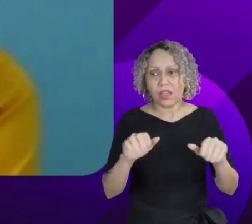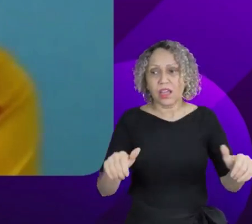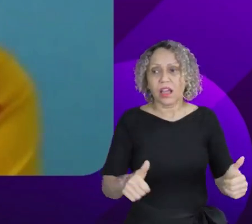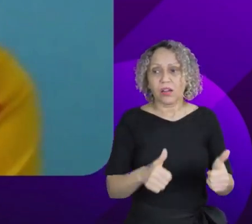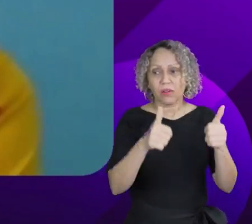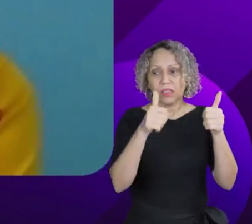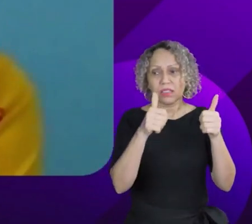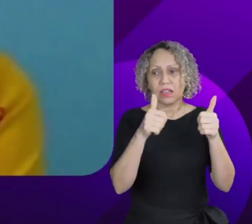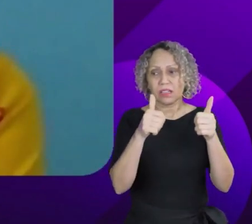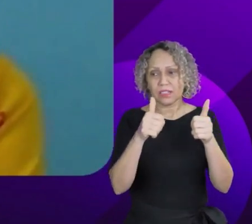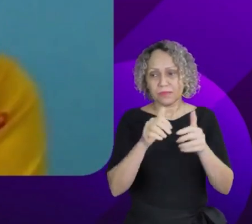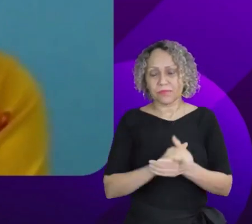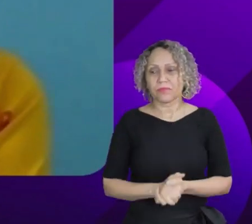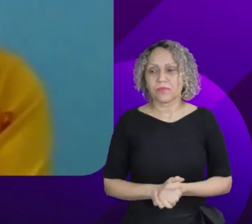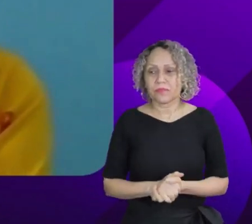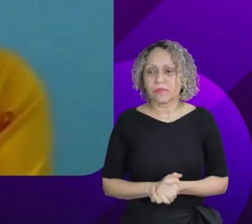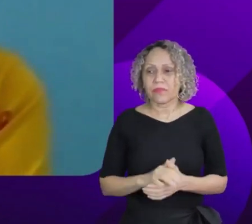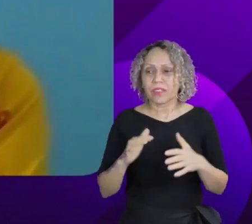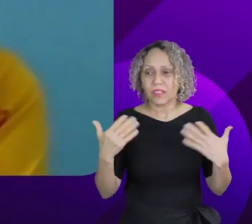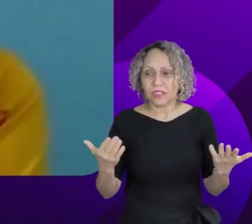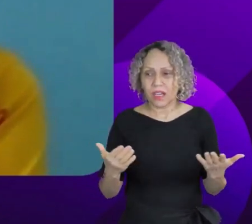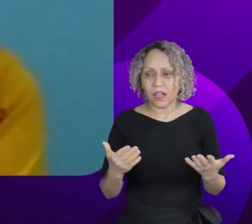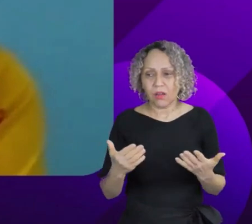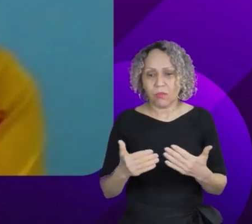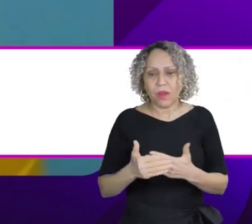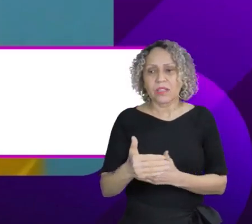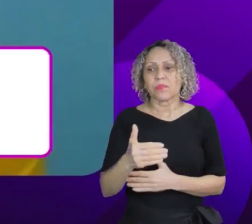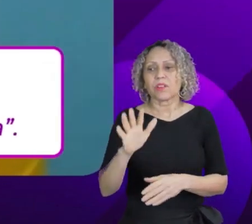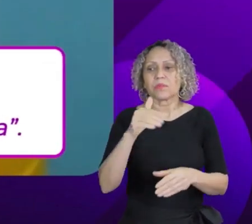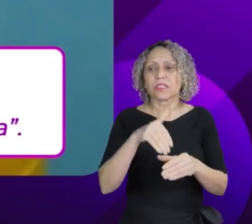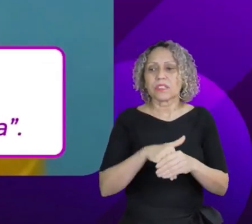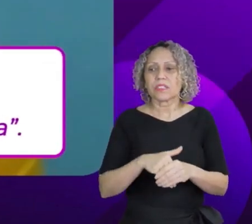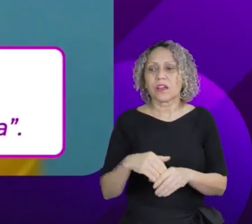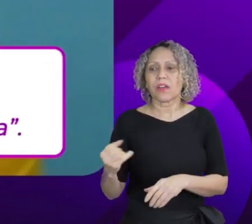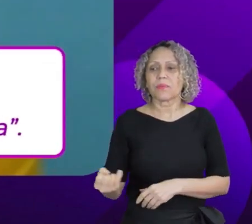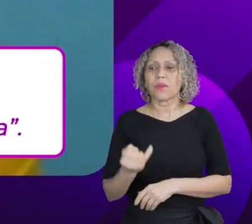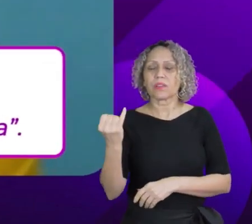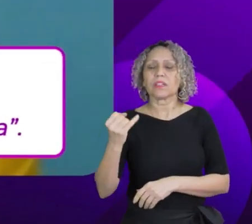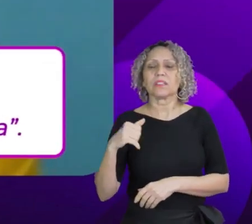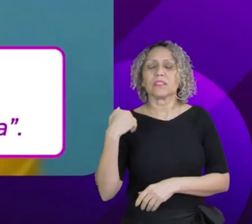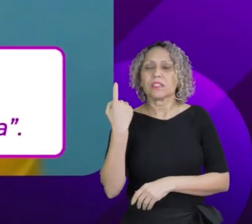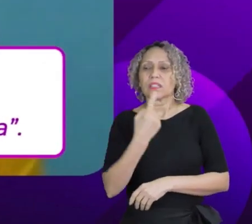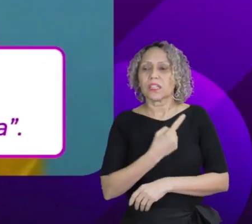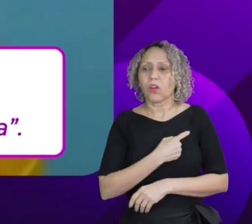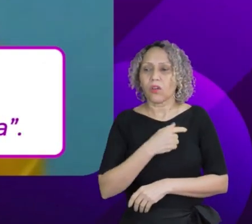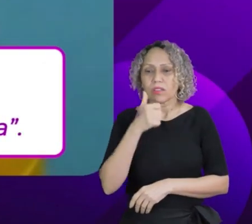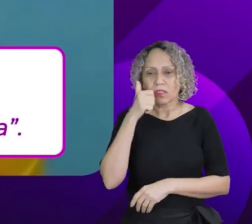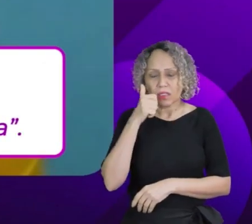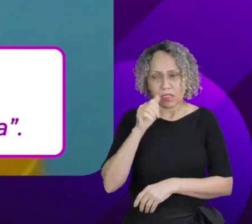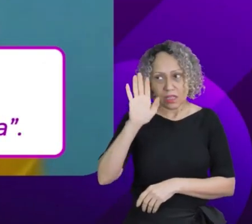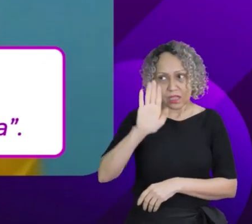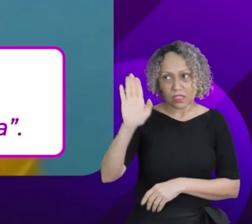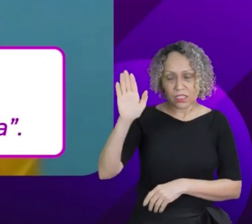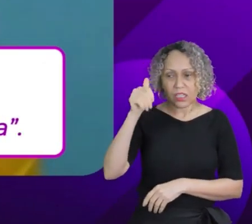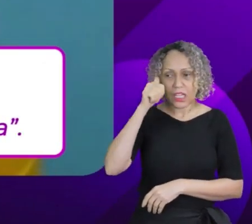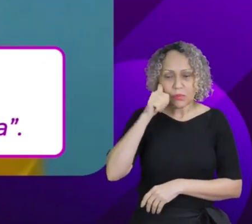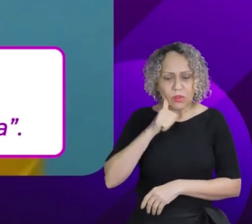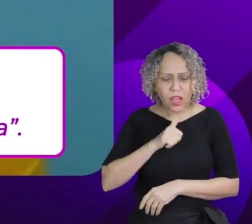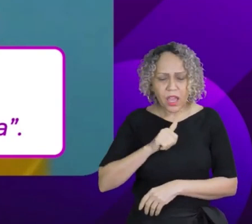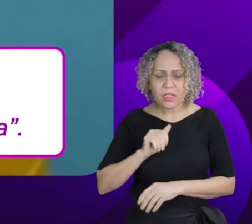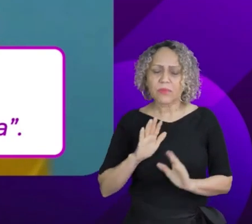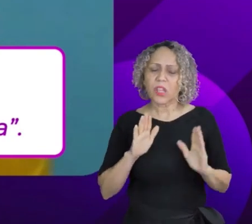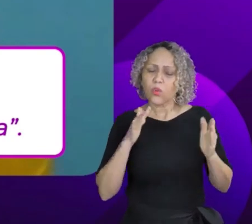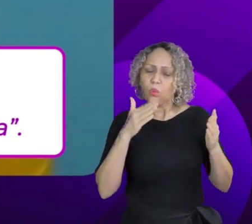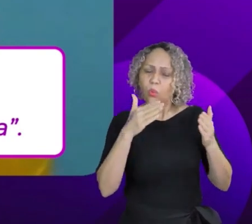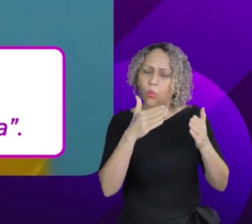estão no grupo. Então, para as próximas eleições, era importante que as nossas candidatas mulheres tivessem um olhar